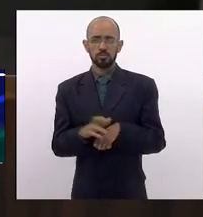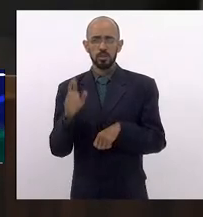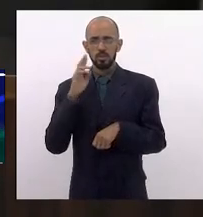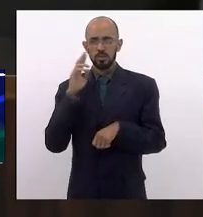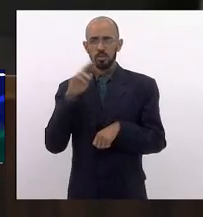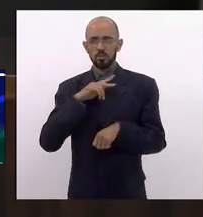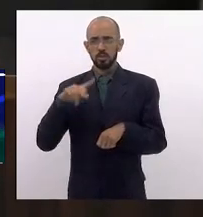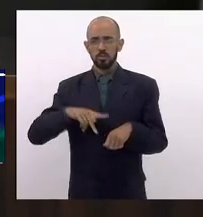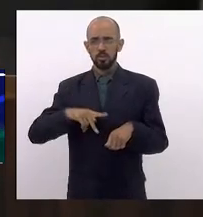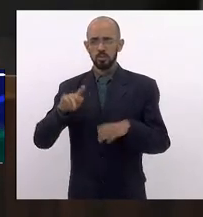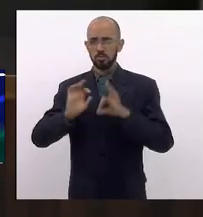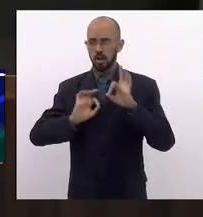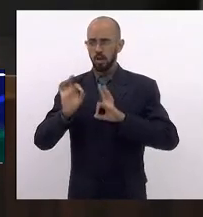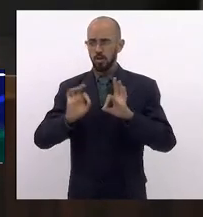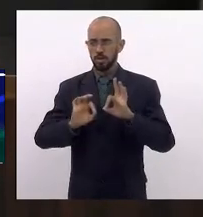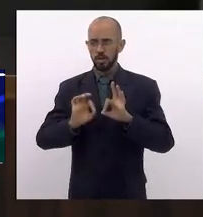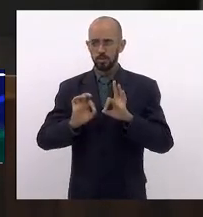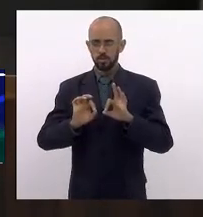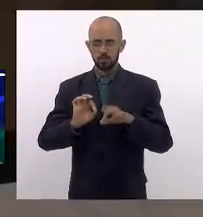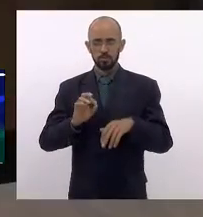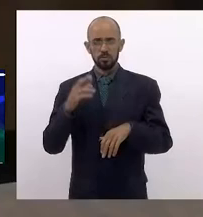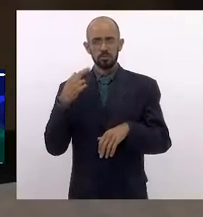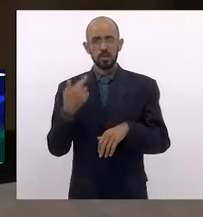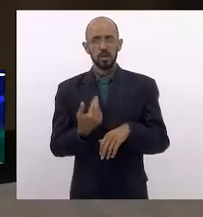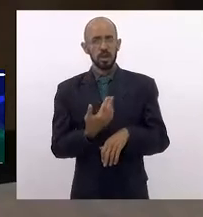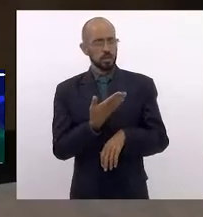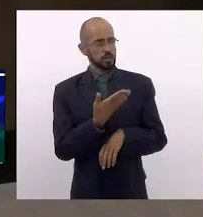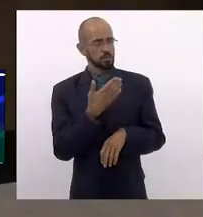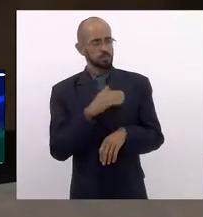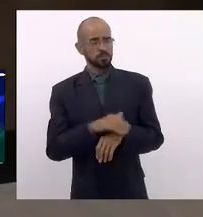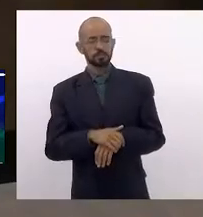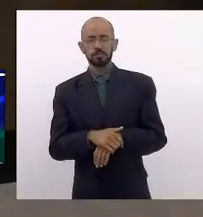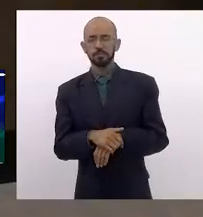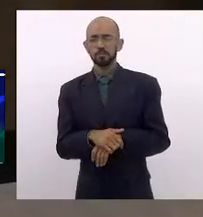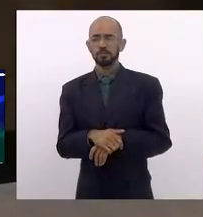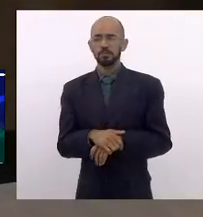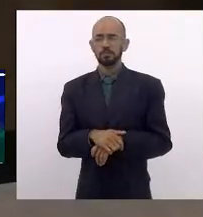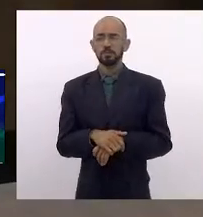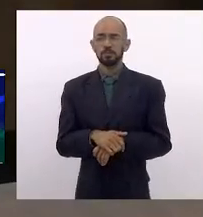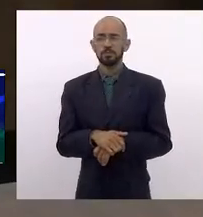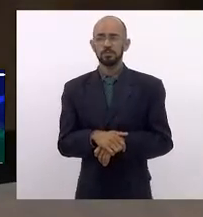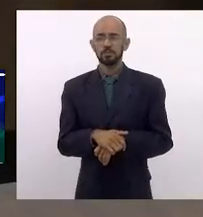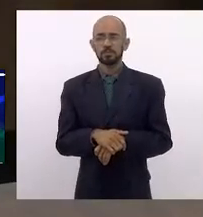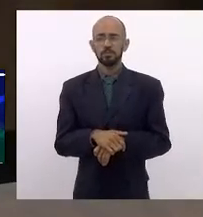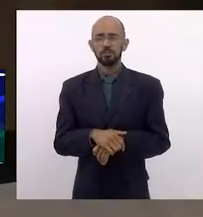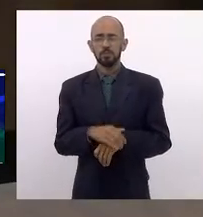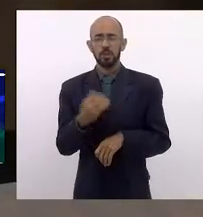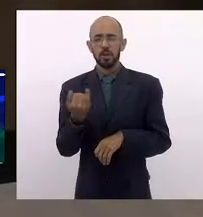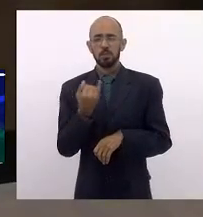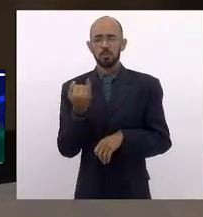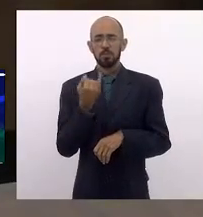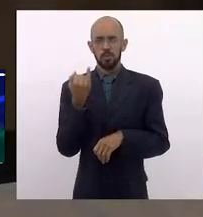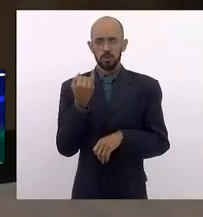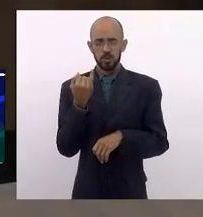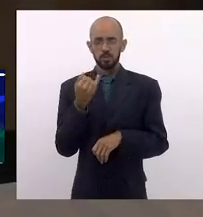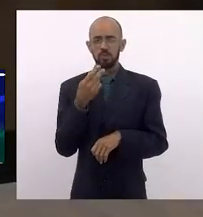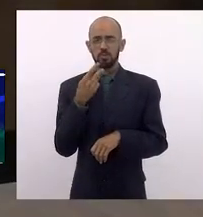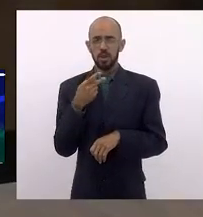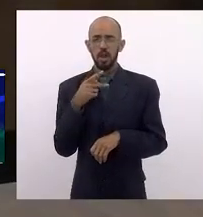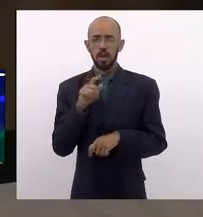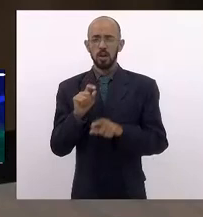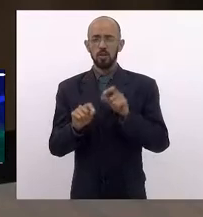abrir o dente pela ordem pelo senhor presidente eu acho que é importante falar Tipo